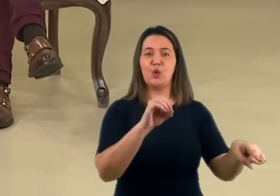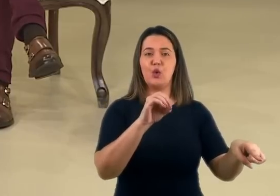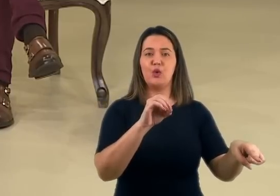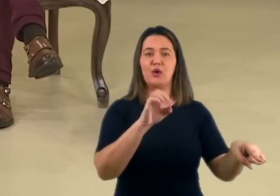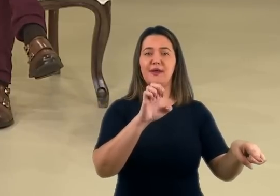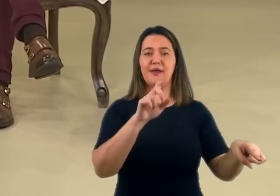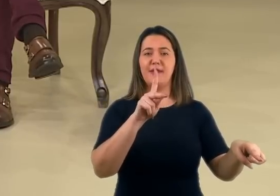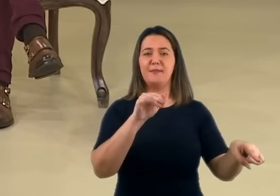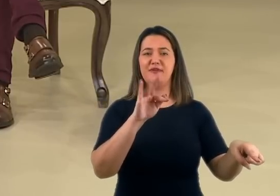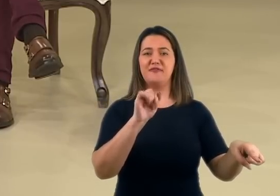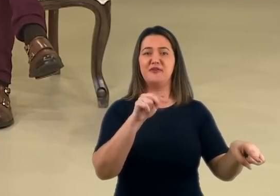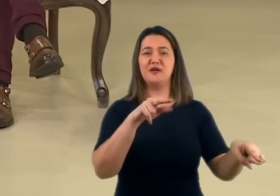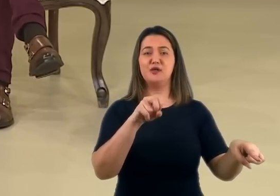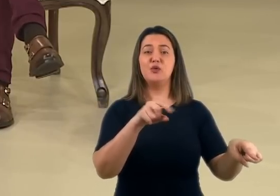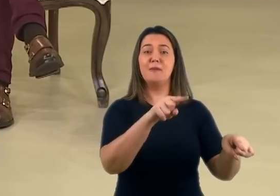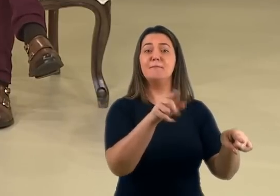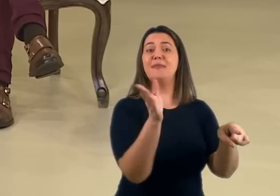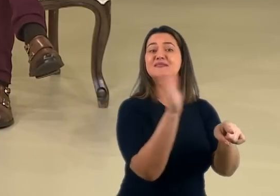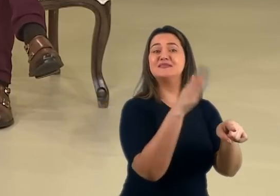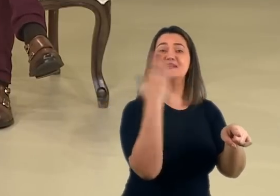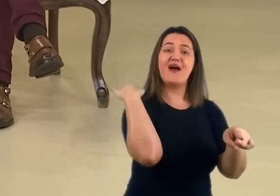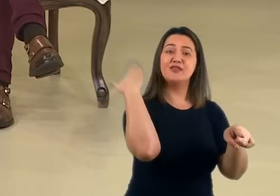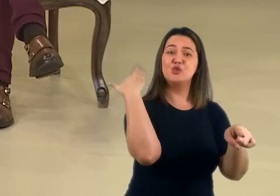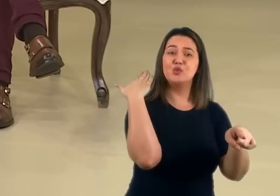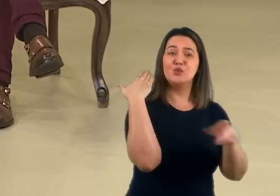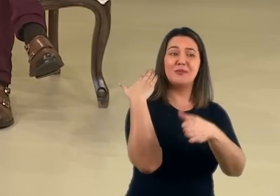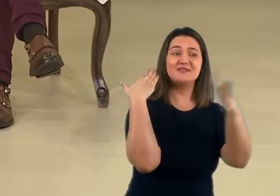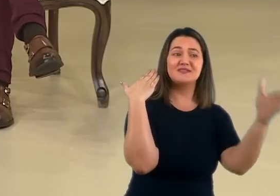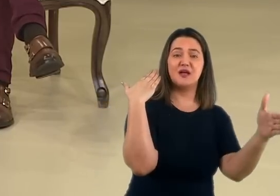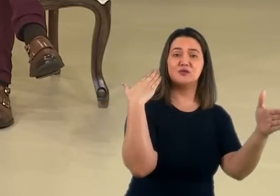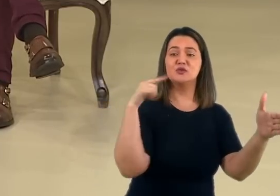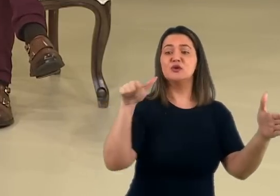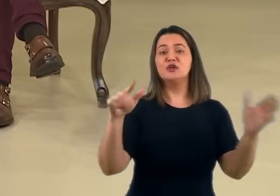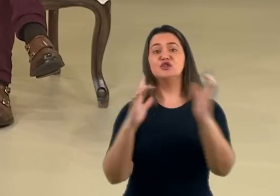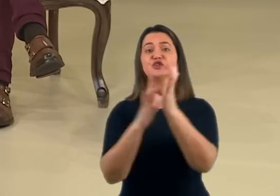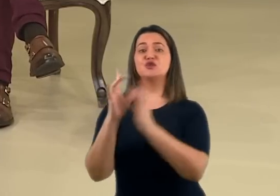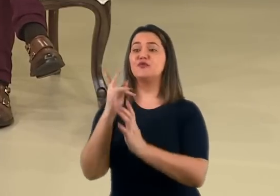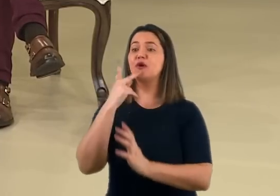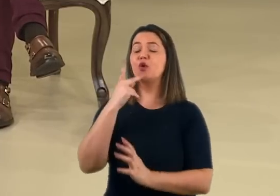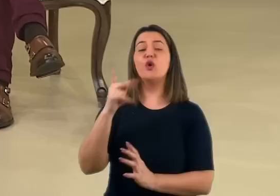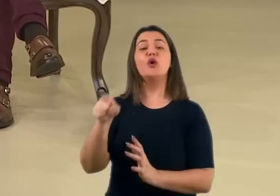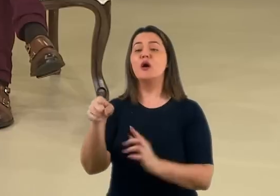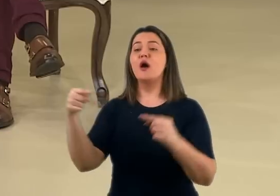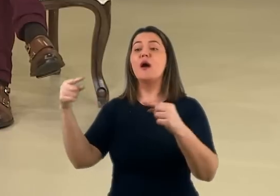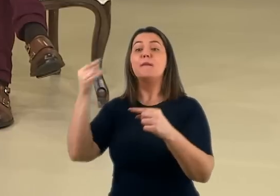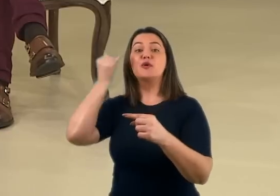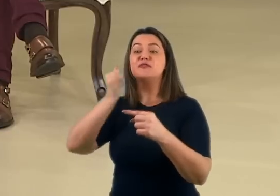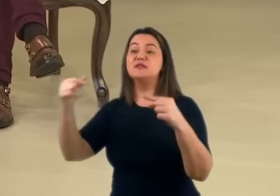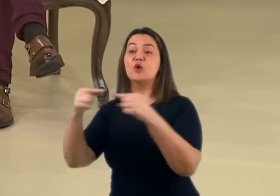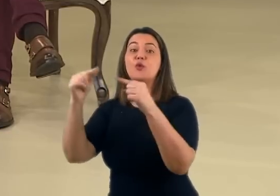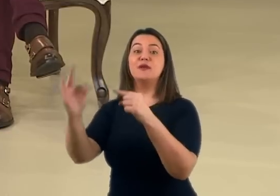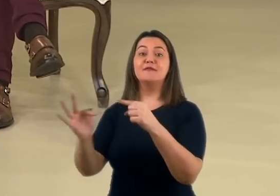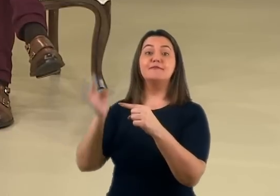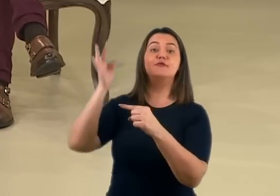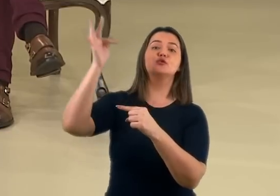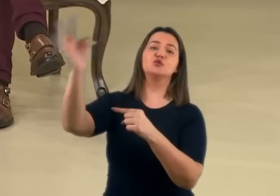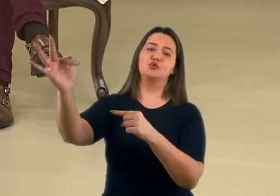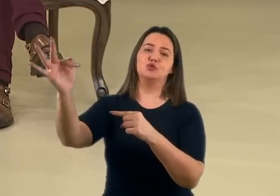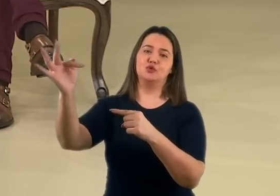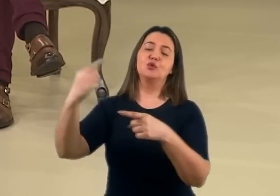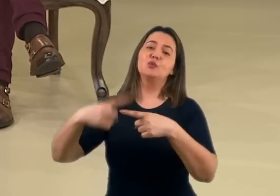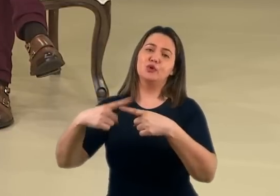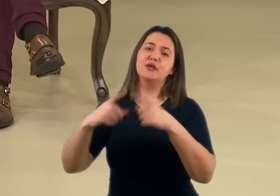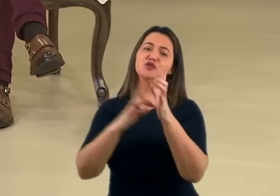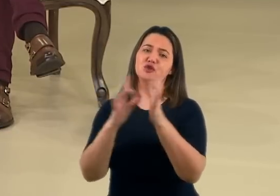de fato se referindo a Antíoco Epifânio, então Jesus havia cometido um erro, pois Jesus